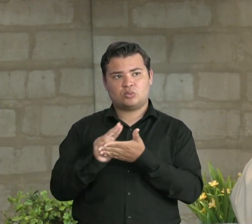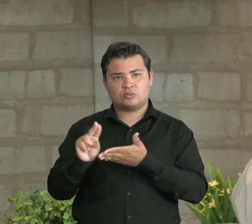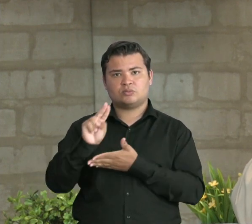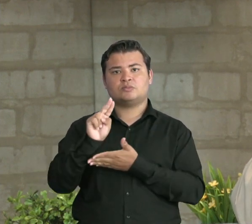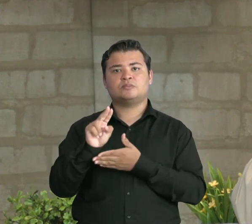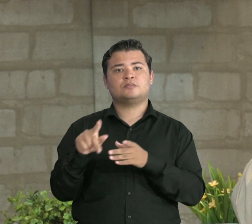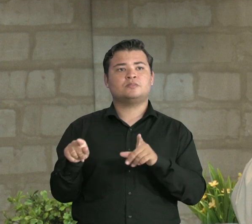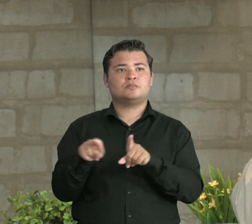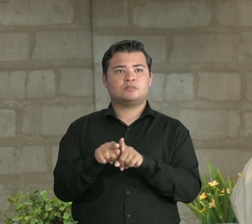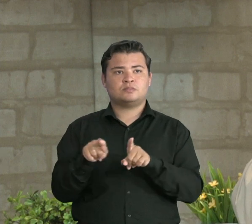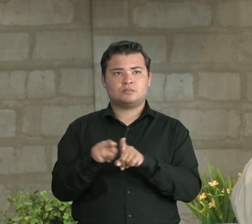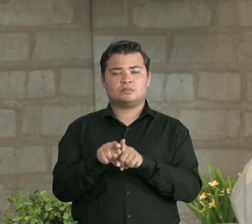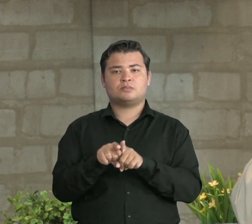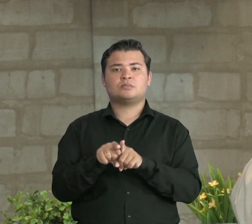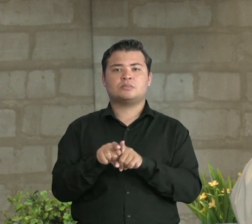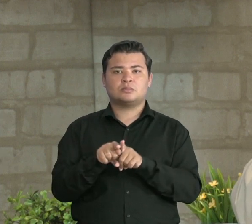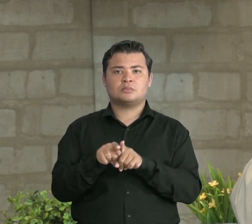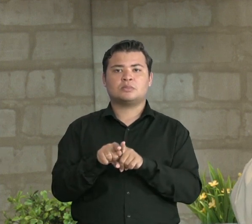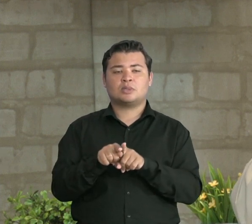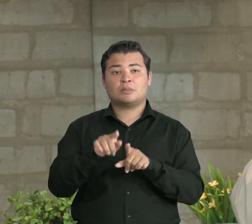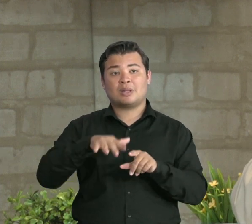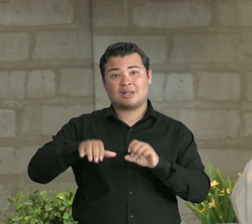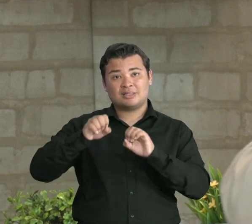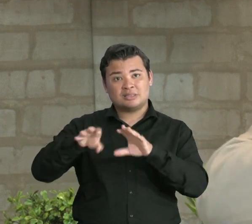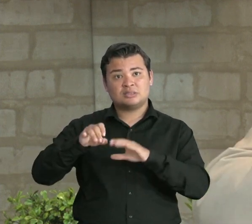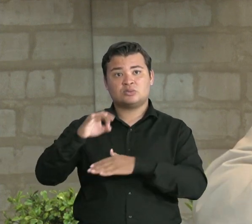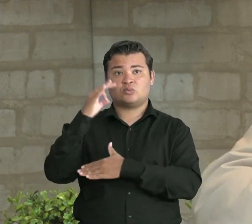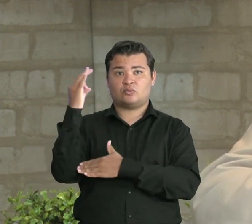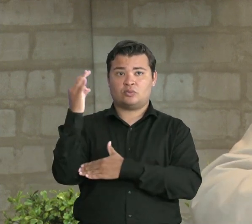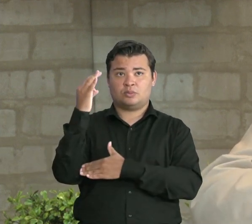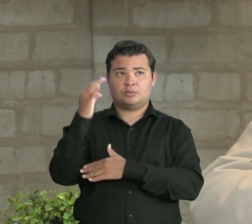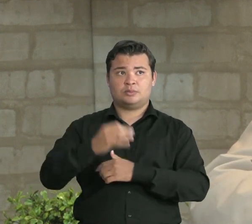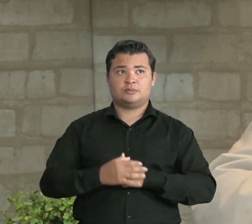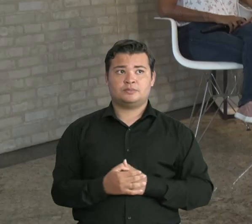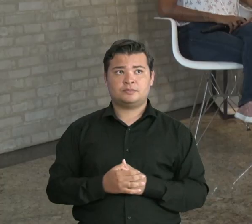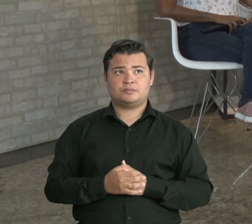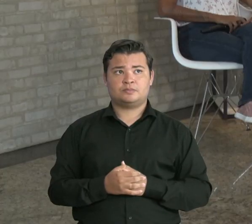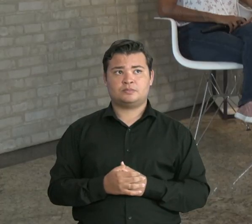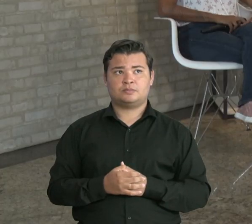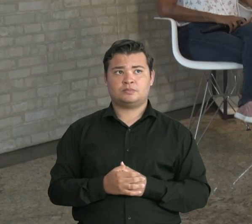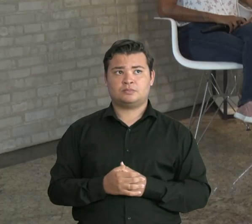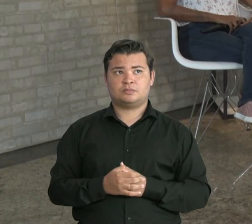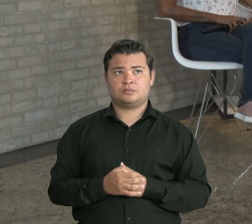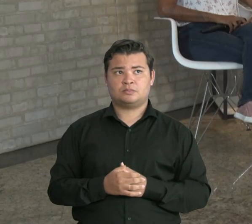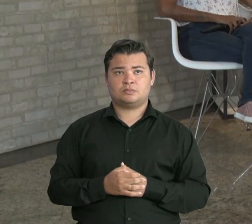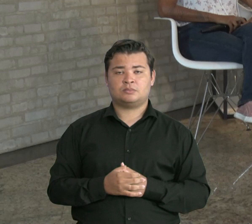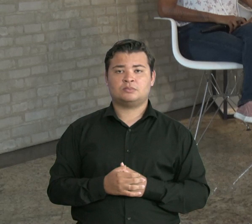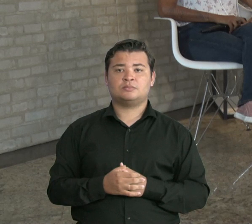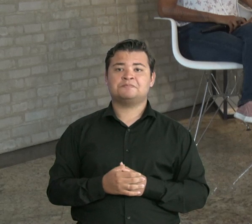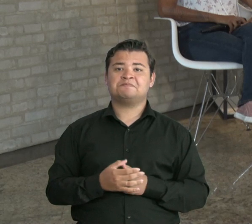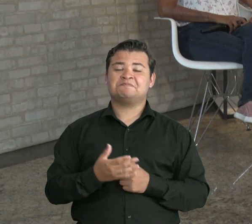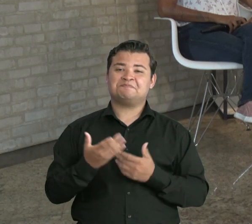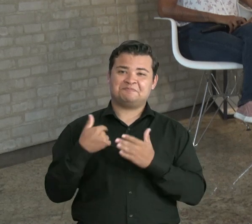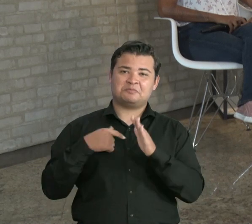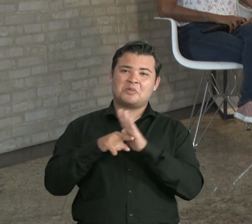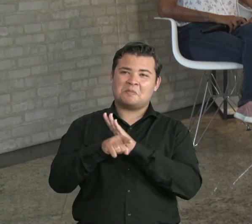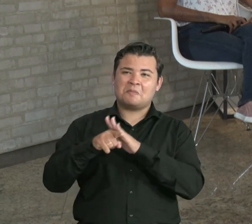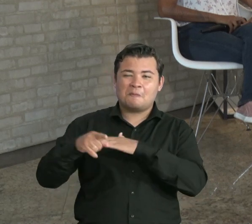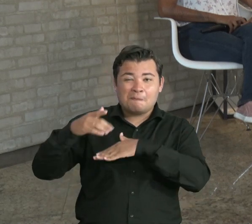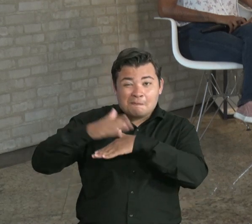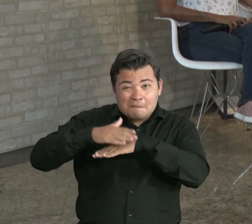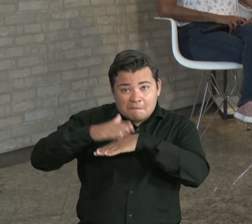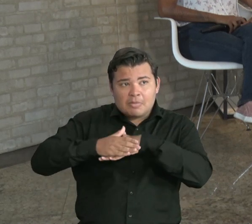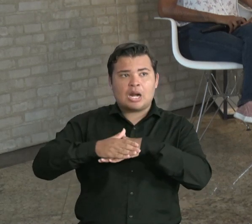de todo o ensino formal. Vou passar para questões mais práticas, né? A gente está